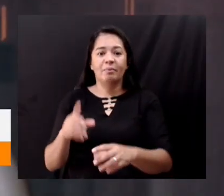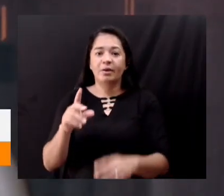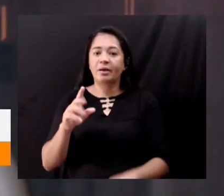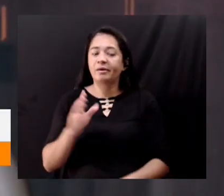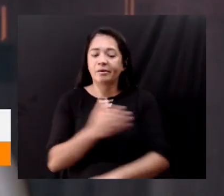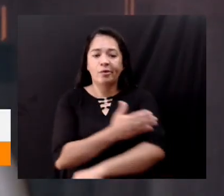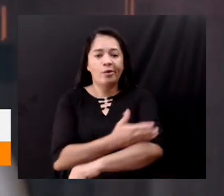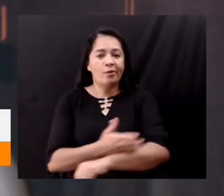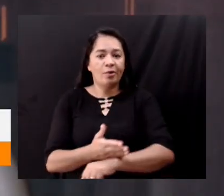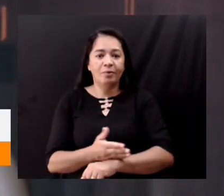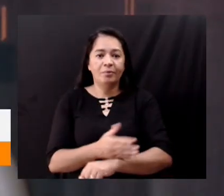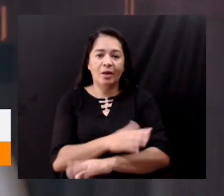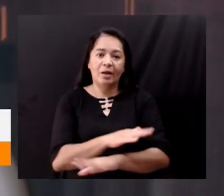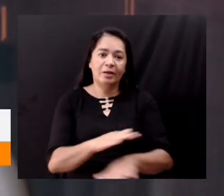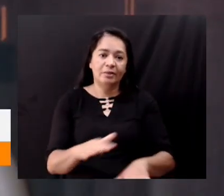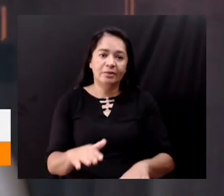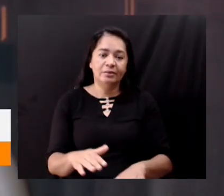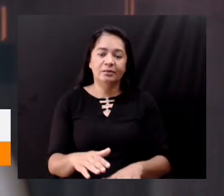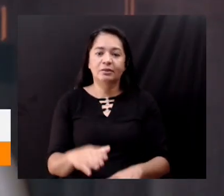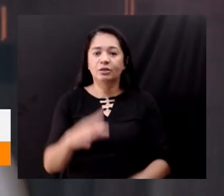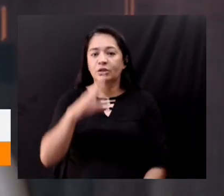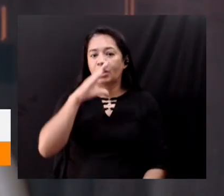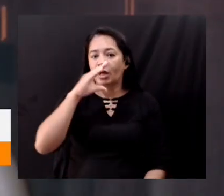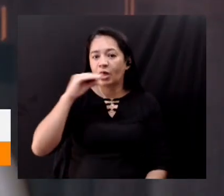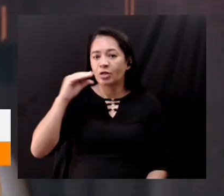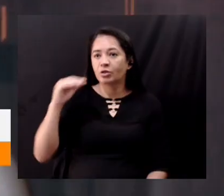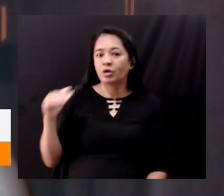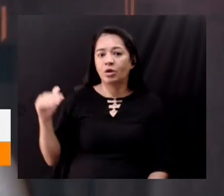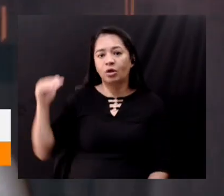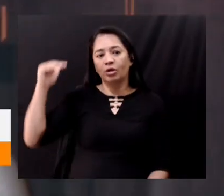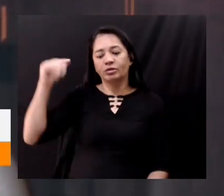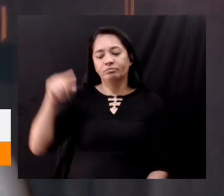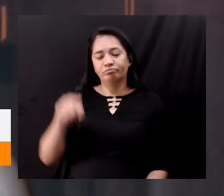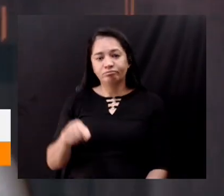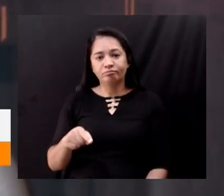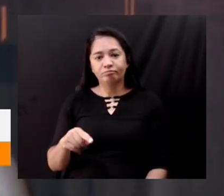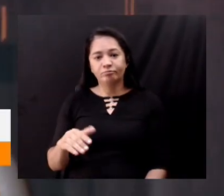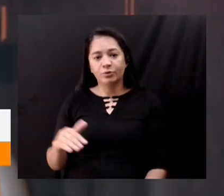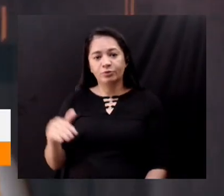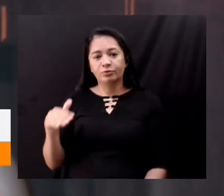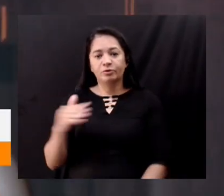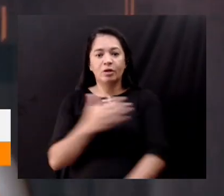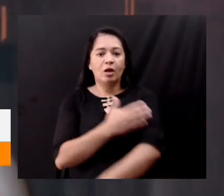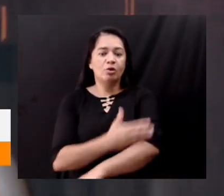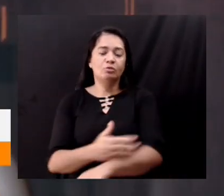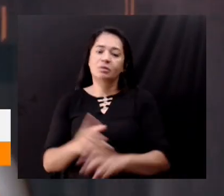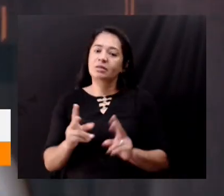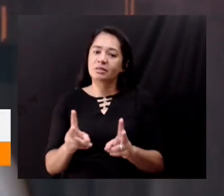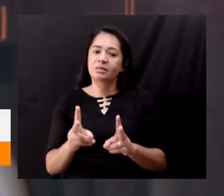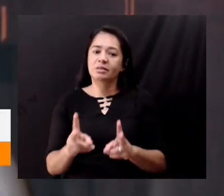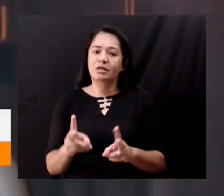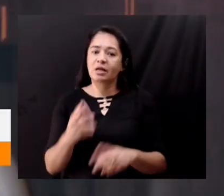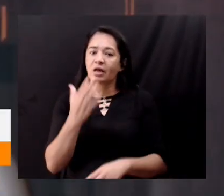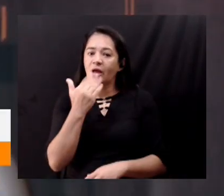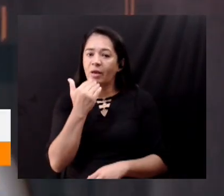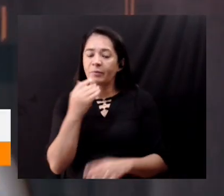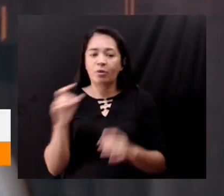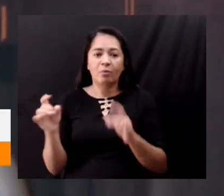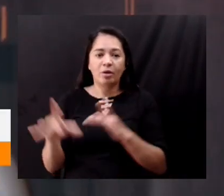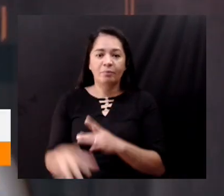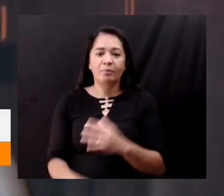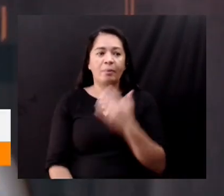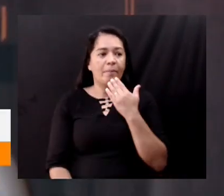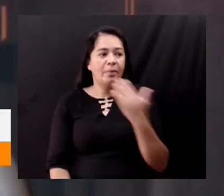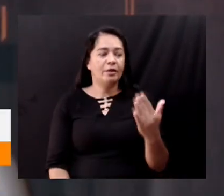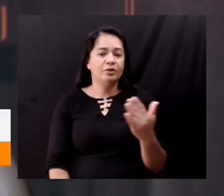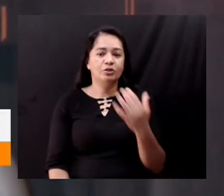numa adolescência, numa vida adulta, ela vai ter esse hábito de sempre depois do jantar pedir um docinho. Isso